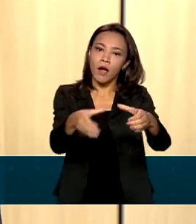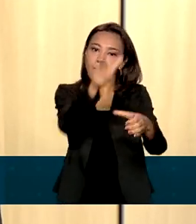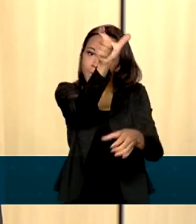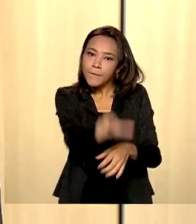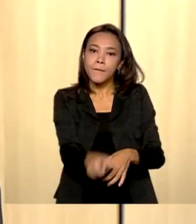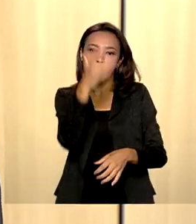que precisa.